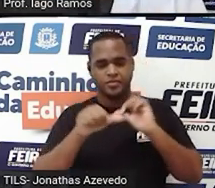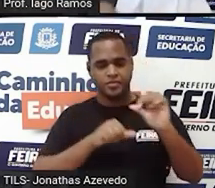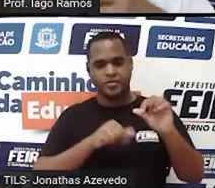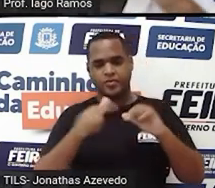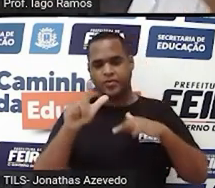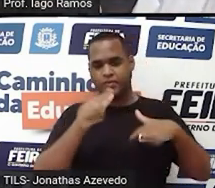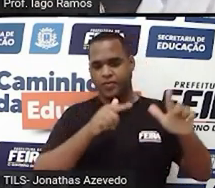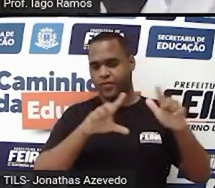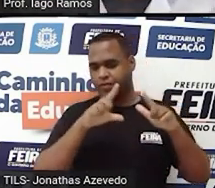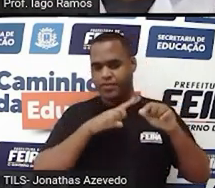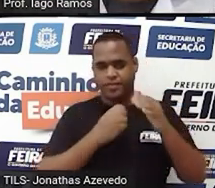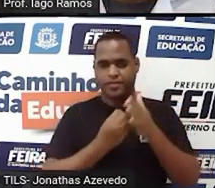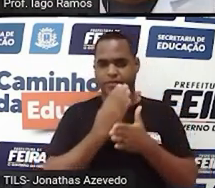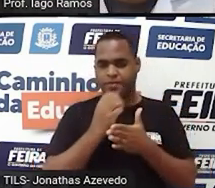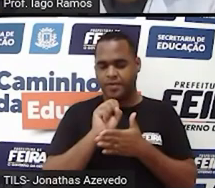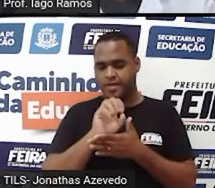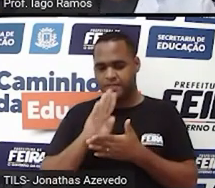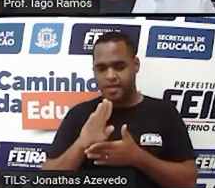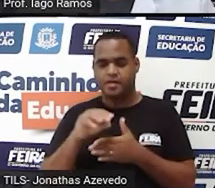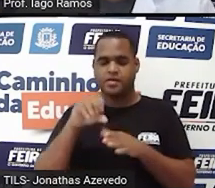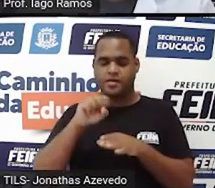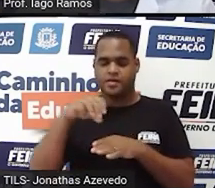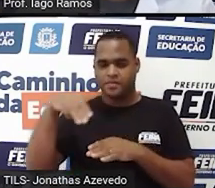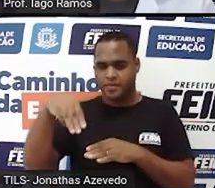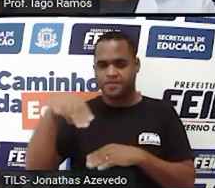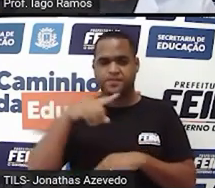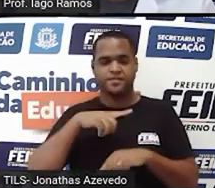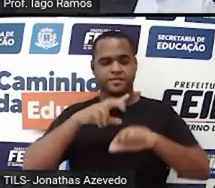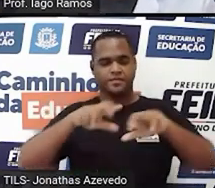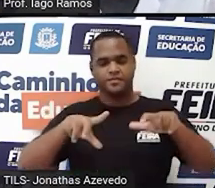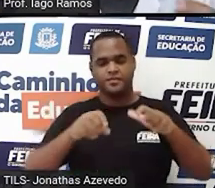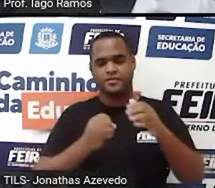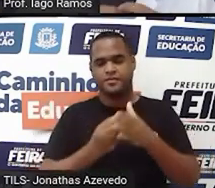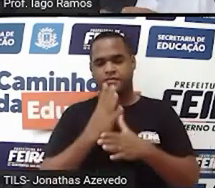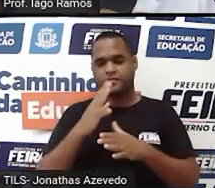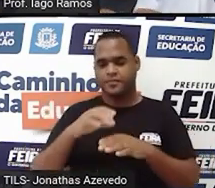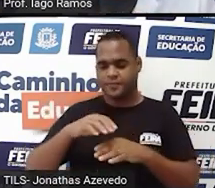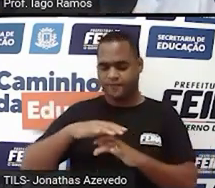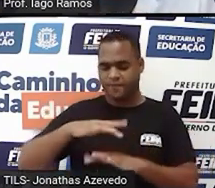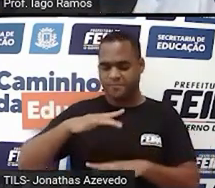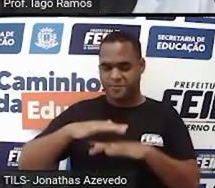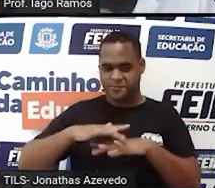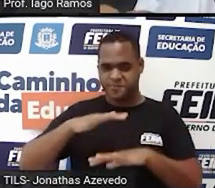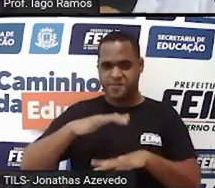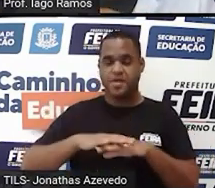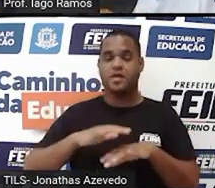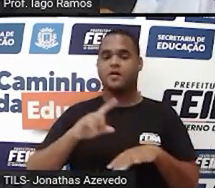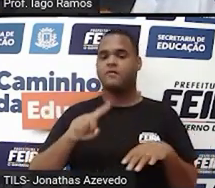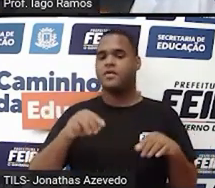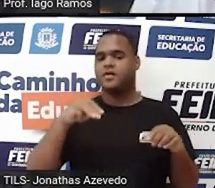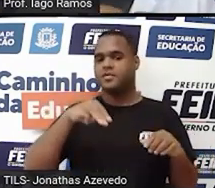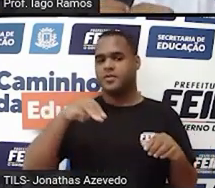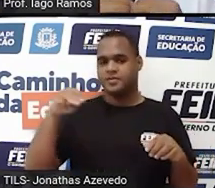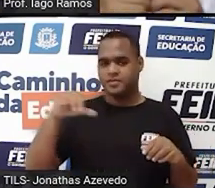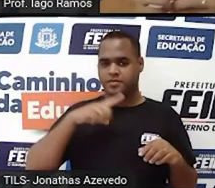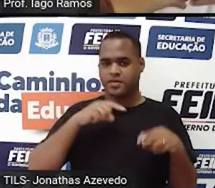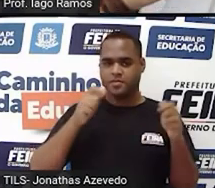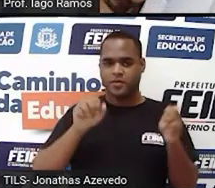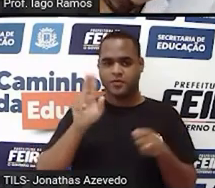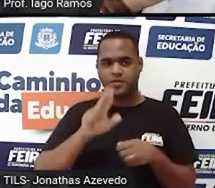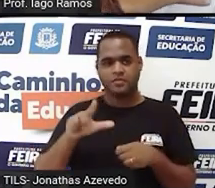e os submúltiplos dessa unidade de volume múltiplos É para quando você tiver